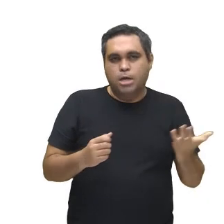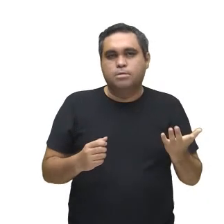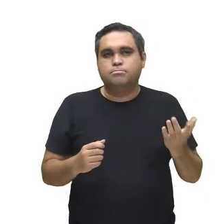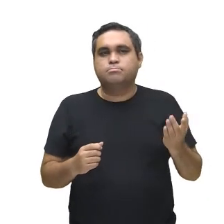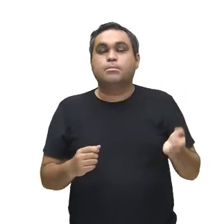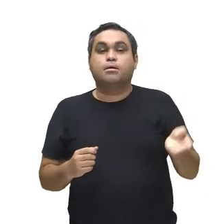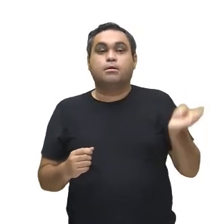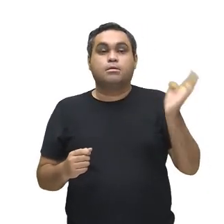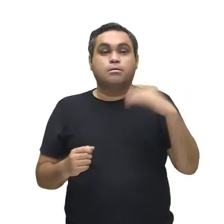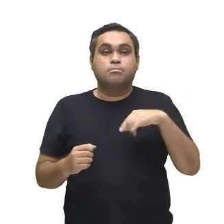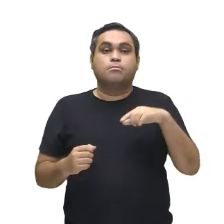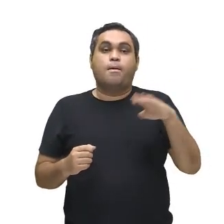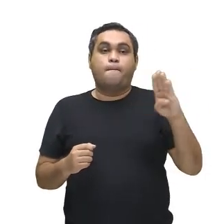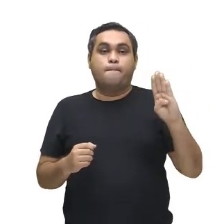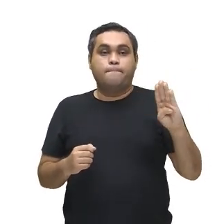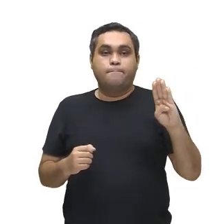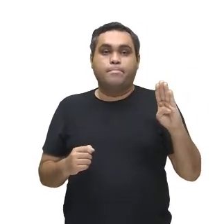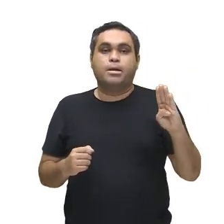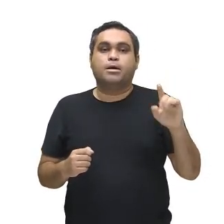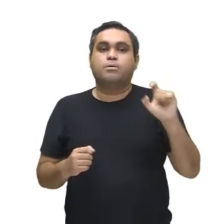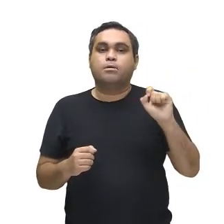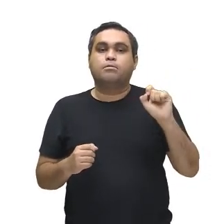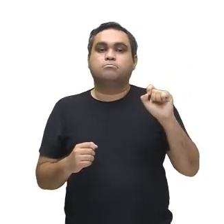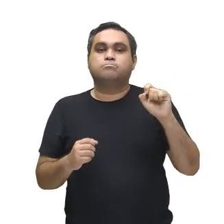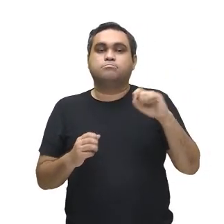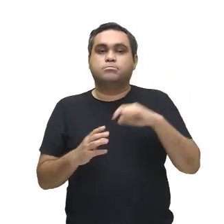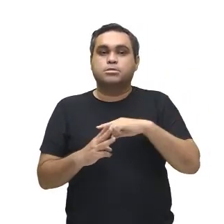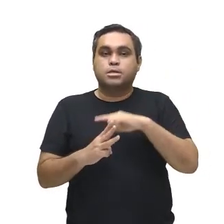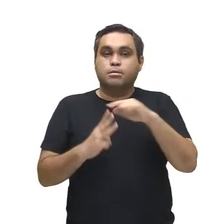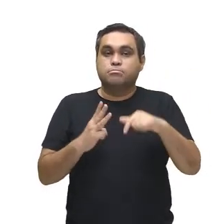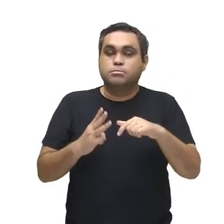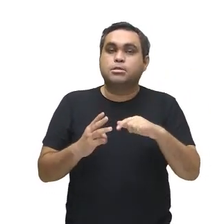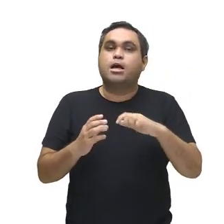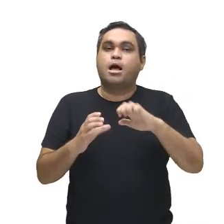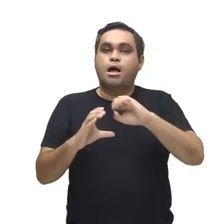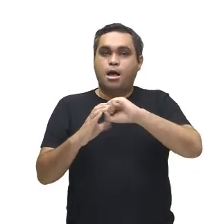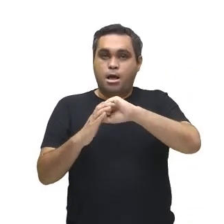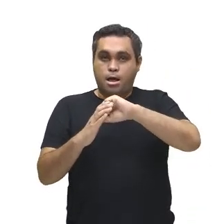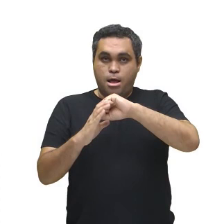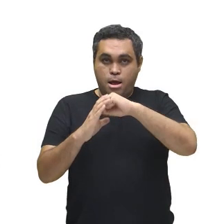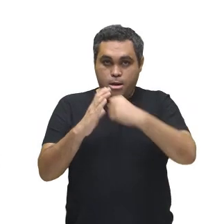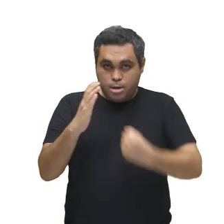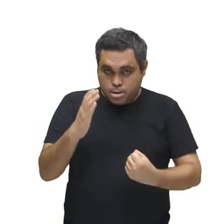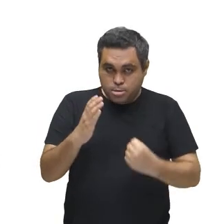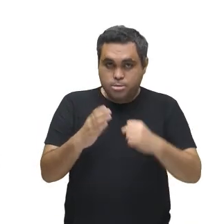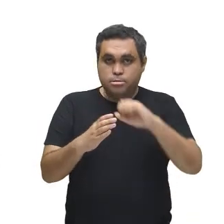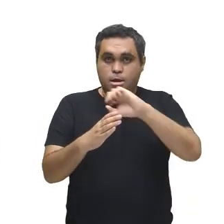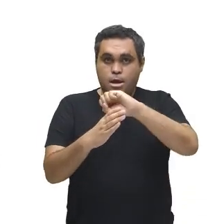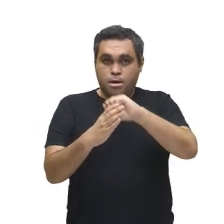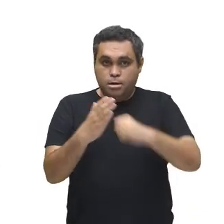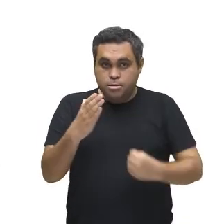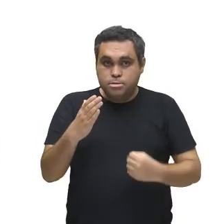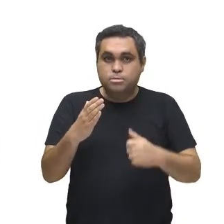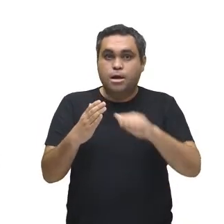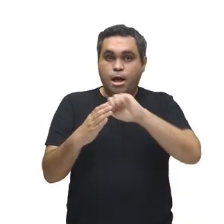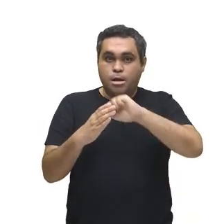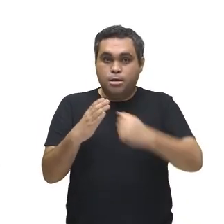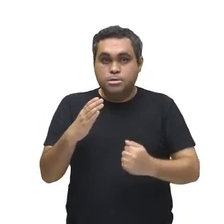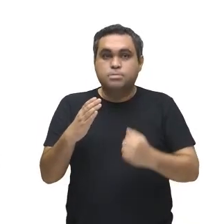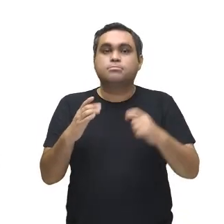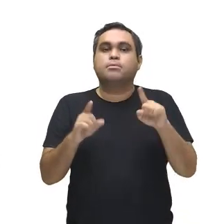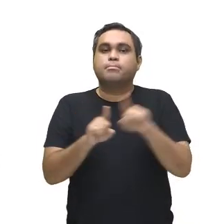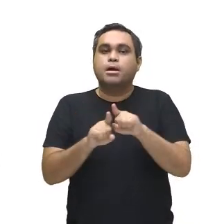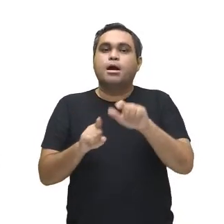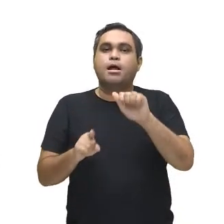Hungria, e Itália, e Tríplice Entente, formada por França, Inglaterra e Rússia. Opção C, fala o seguinte para a gente.